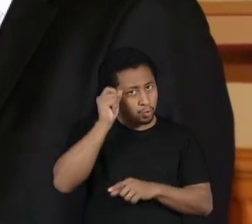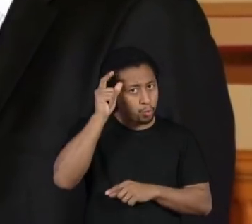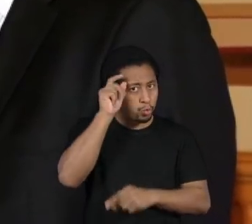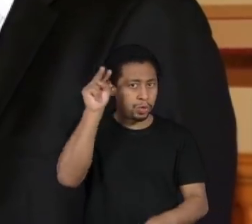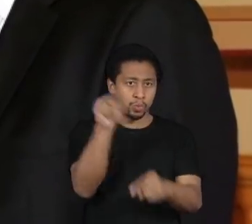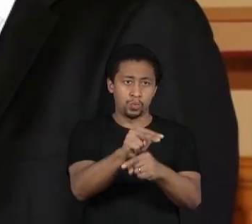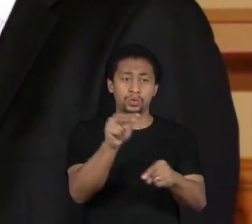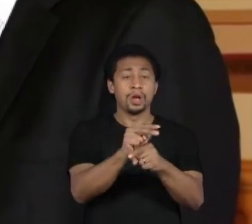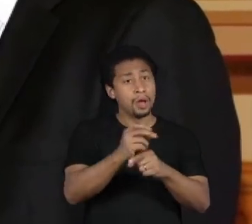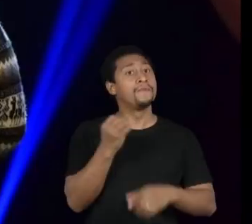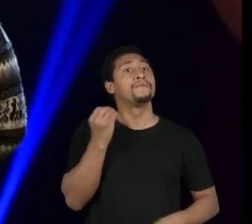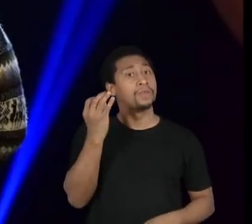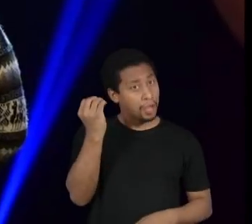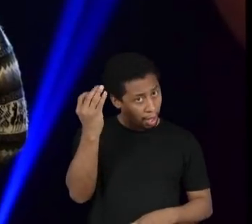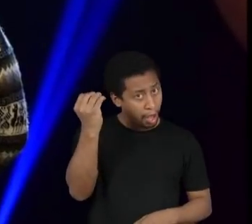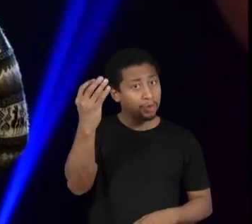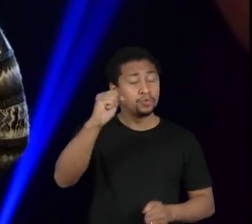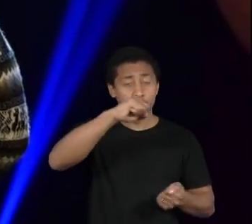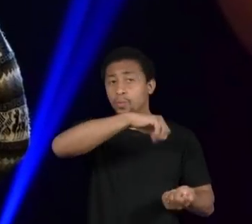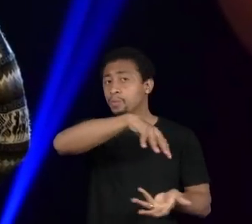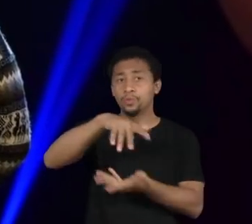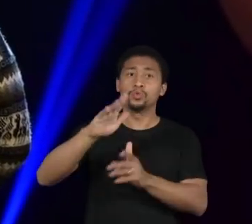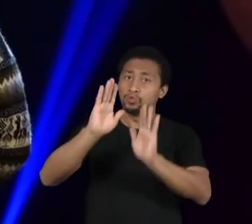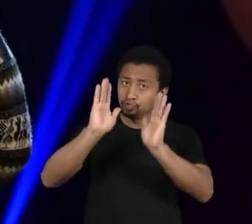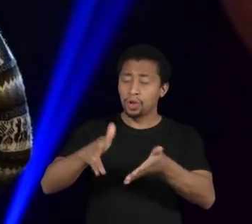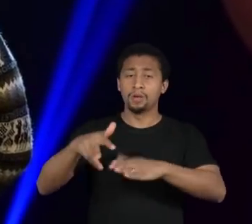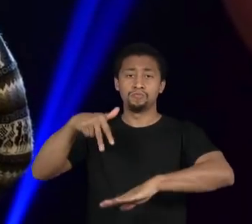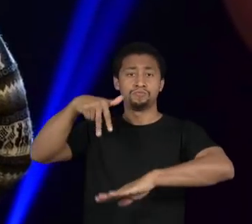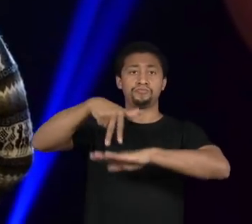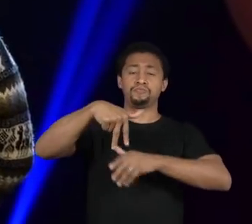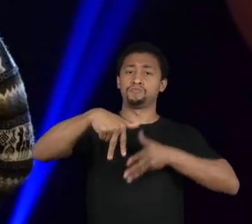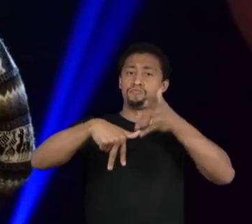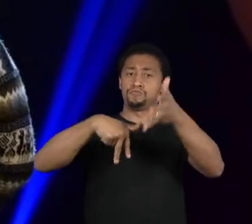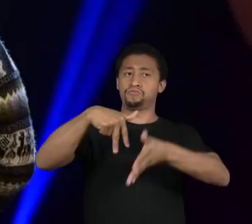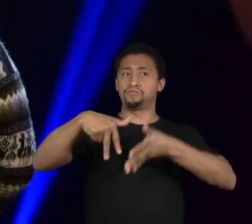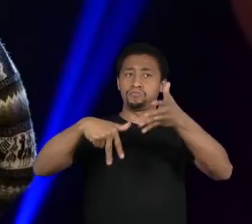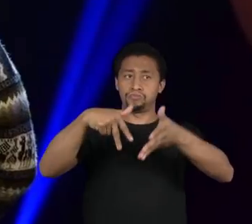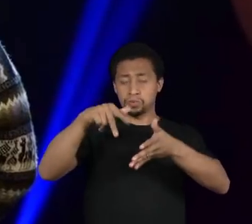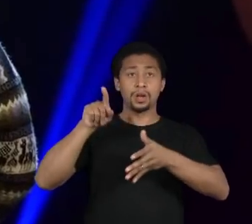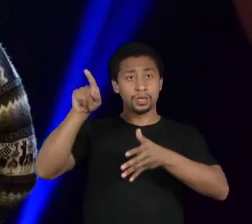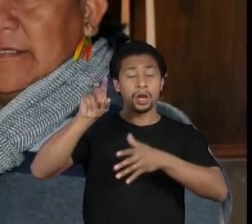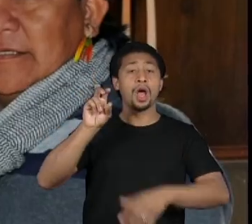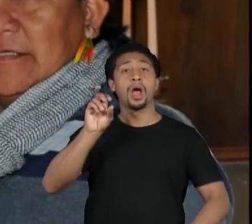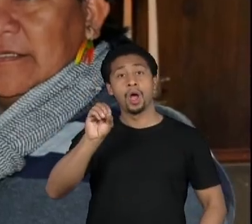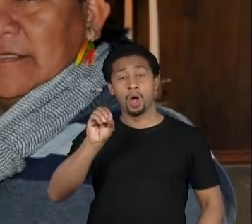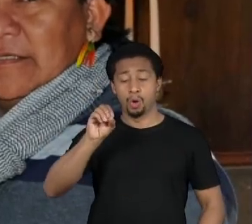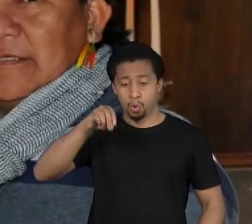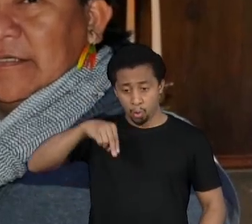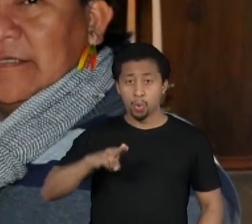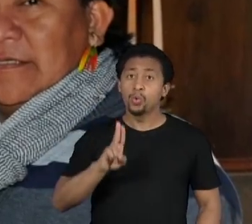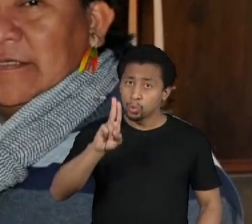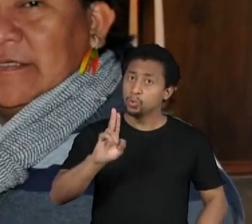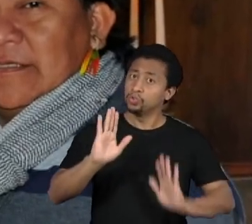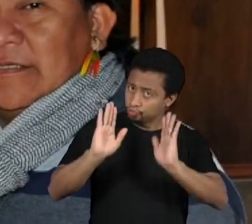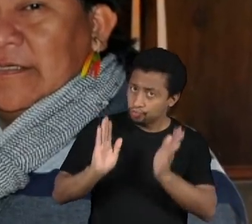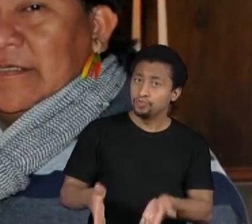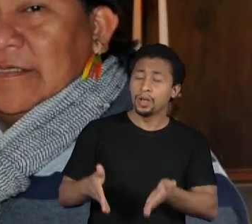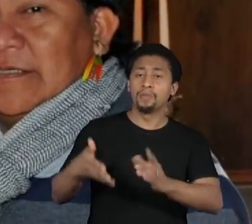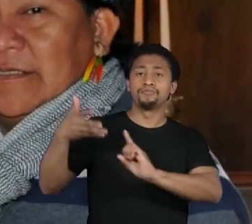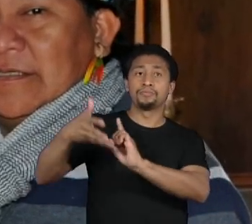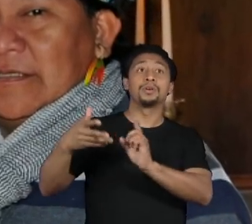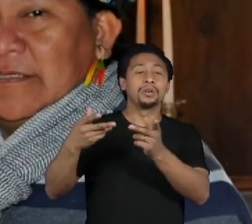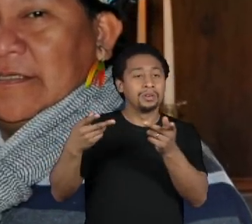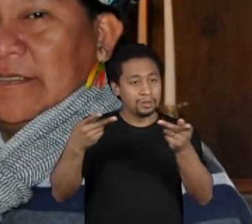levar a voz da Amazônia. Foi ouvido até mesmo na Assembleia das Nações Unidas. Esteve com 4